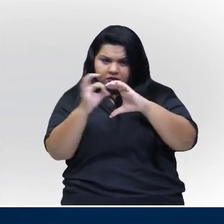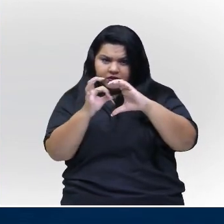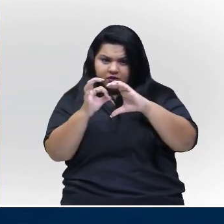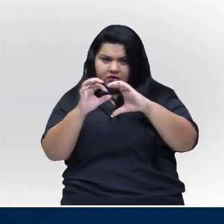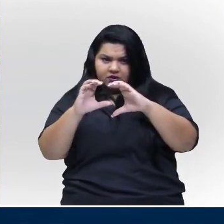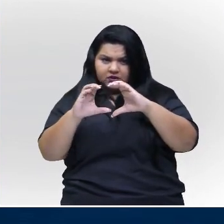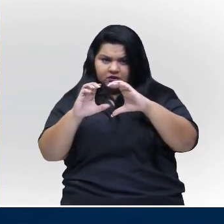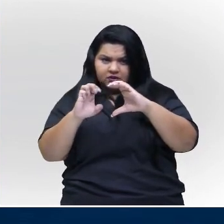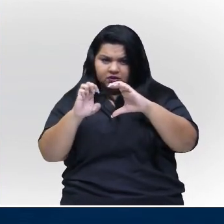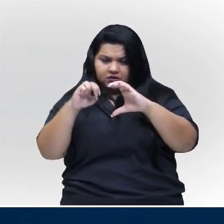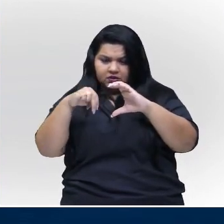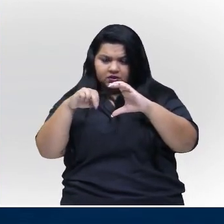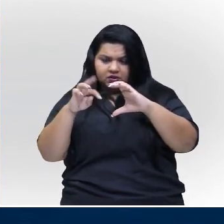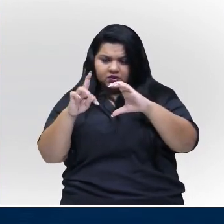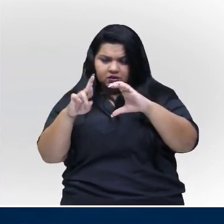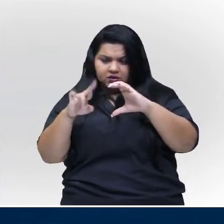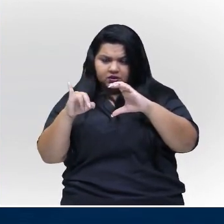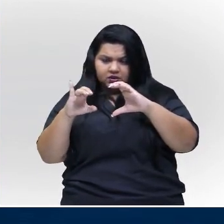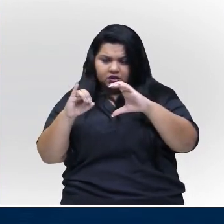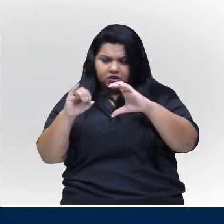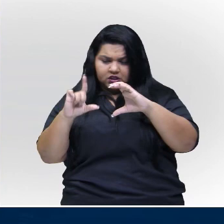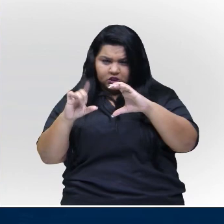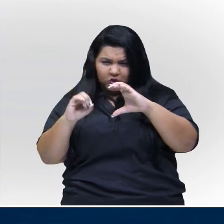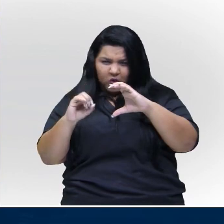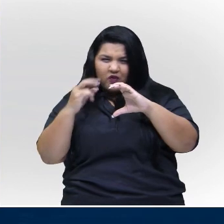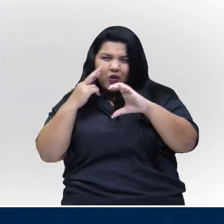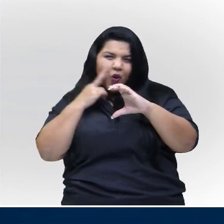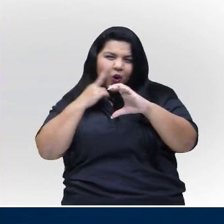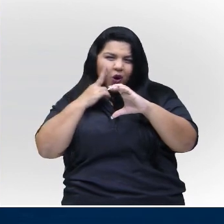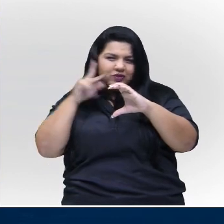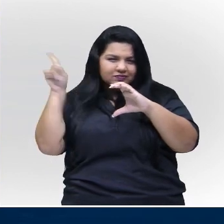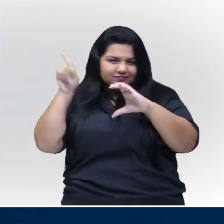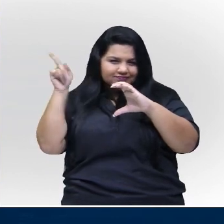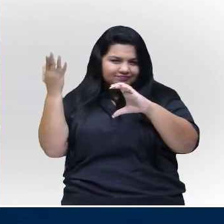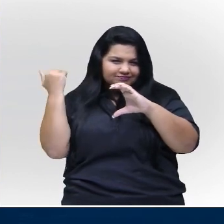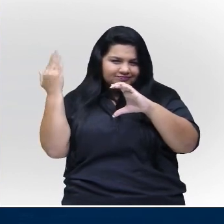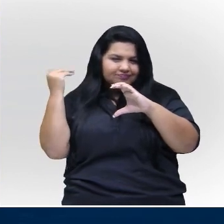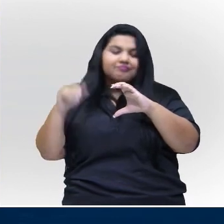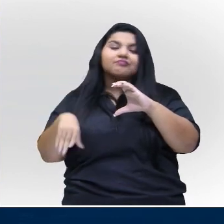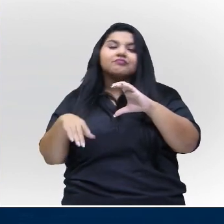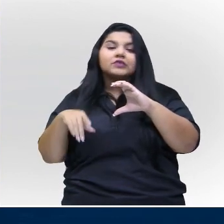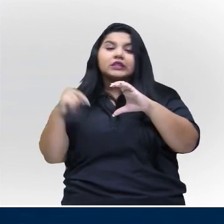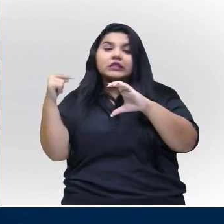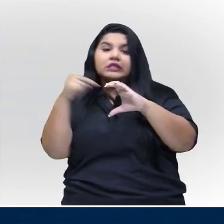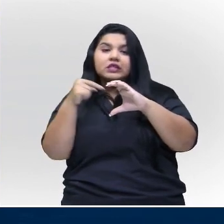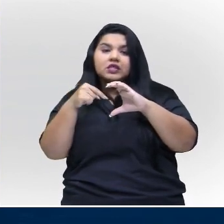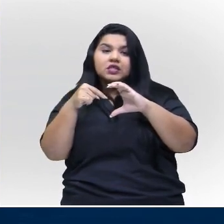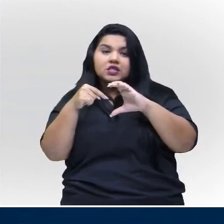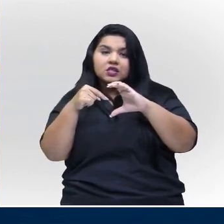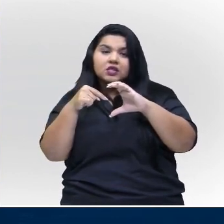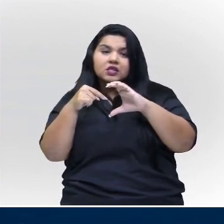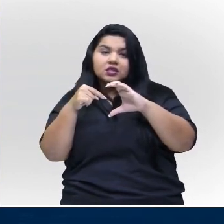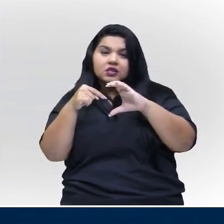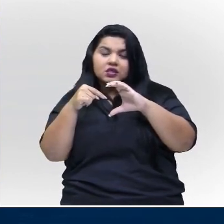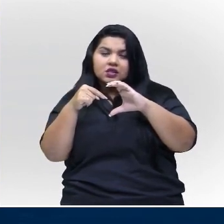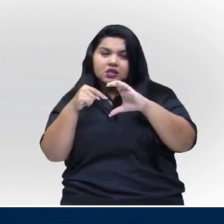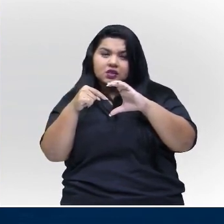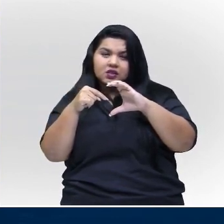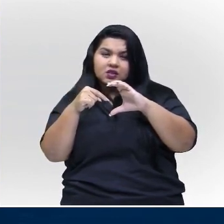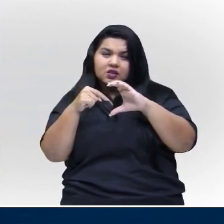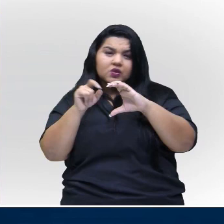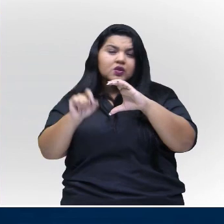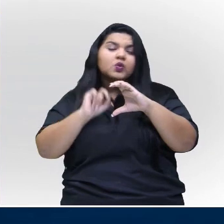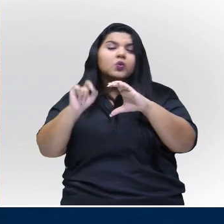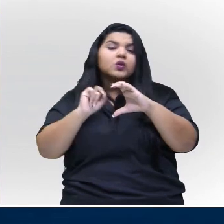aquela estrutura em rosa lá que nós observamos anteriormente. Esses centríolos eles podem migrar para a periferia da célula,